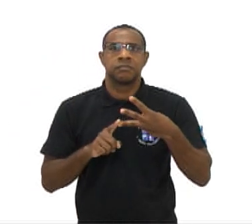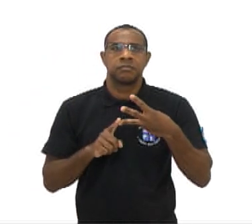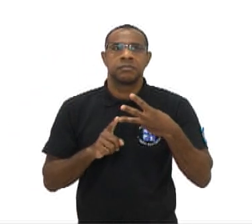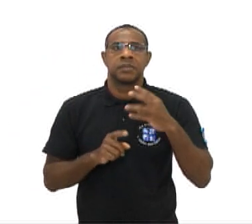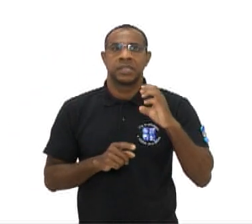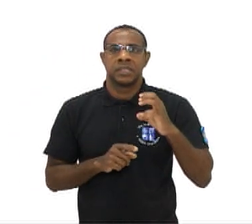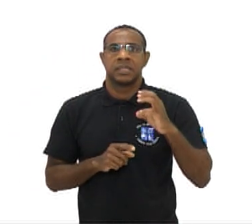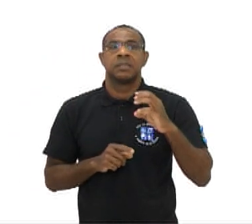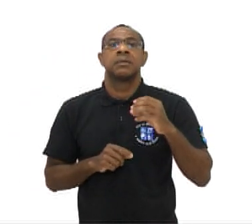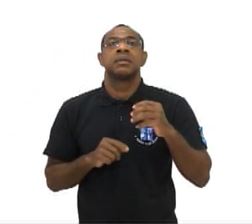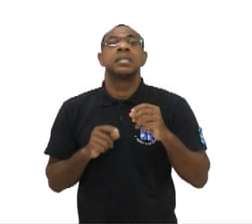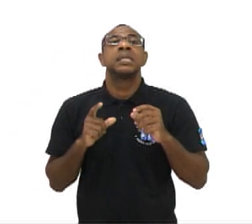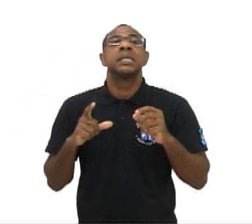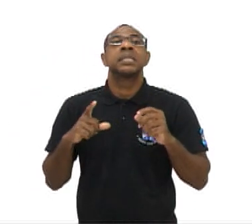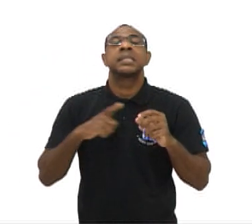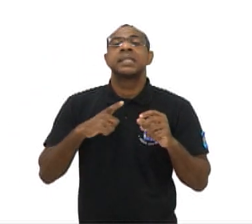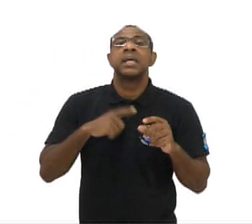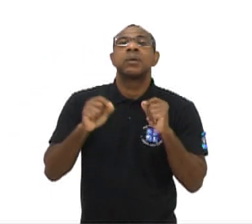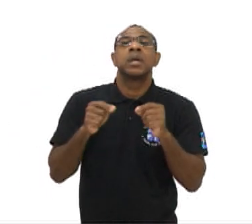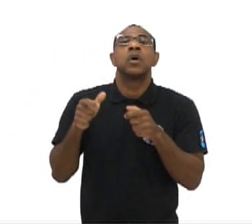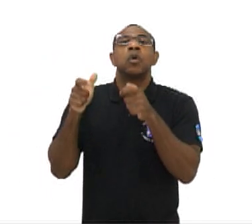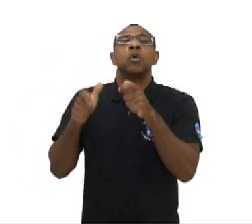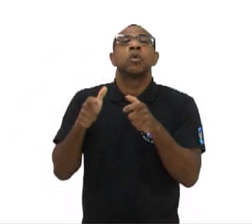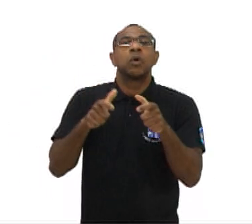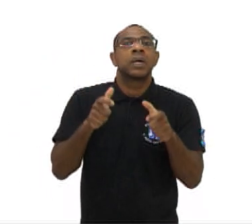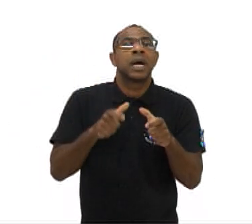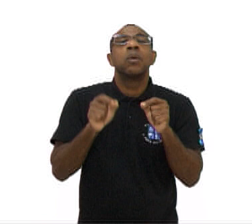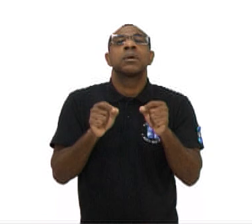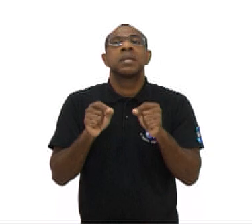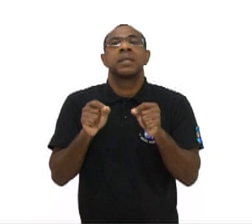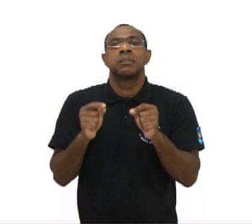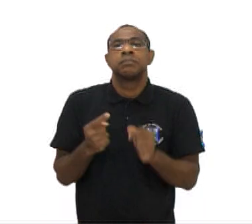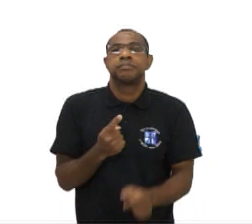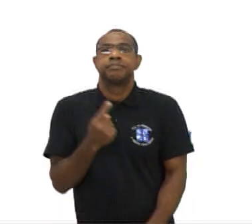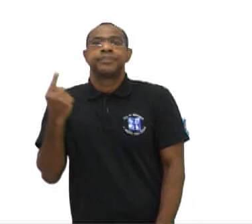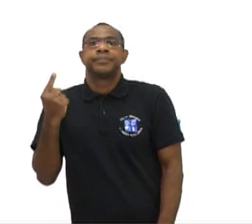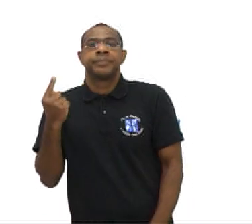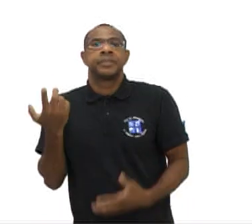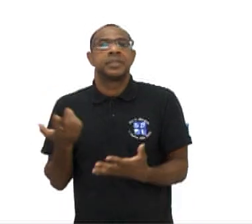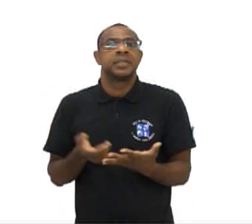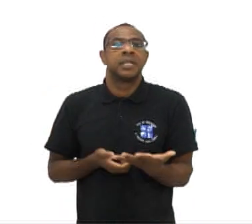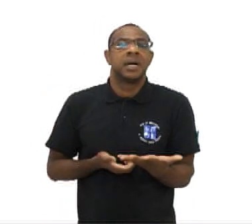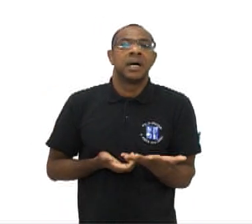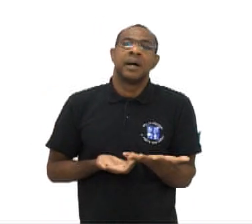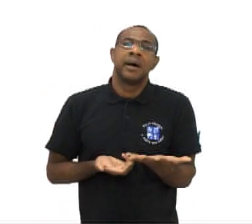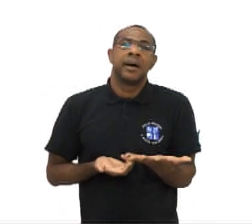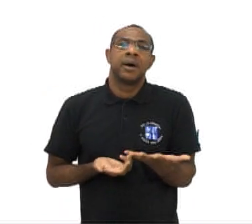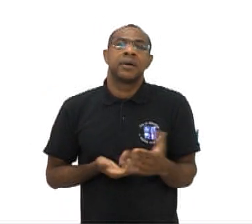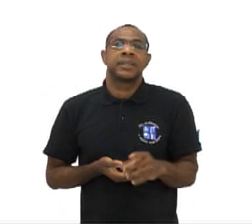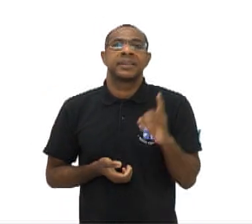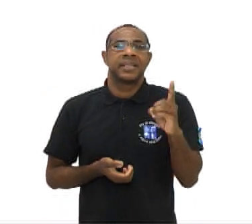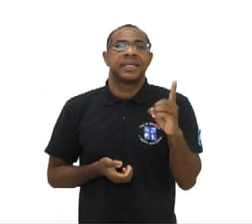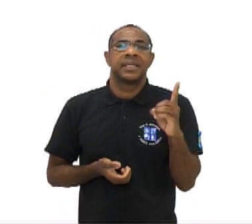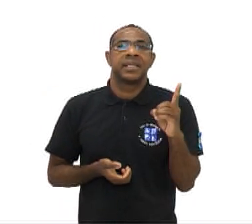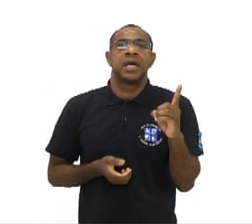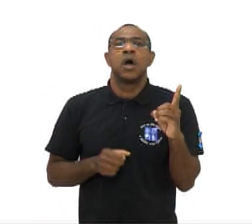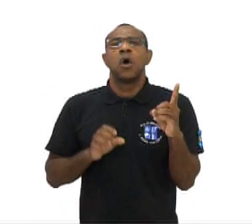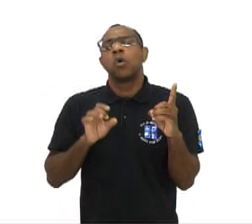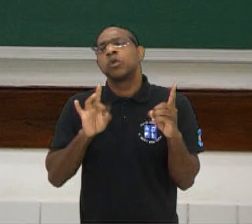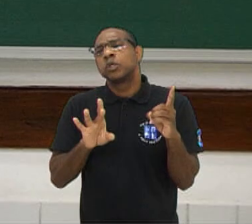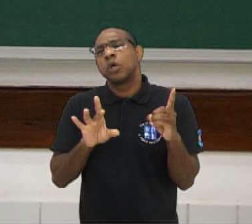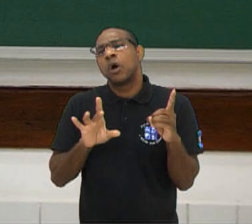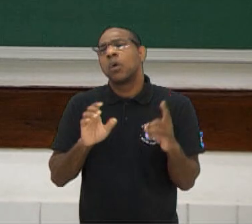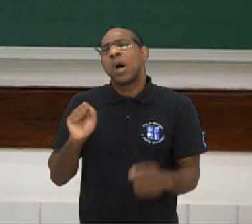C, algo que possui um lugar de destaque. Ou a letra D, apenas um